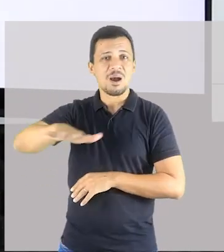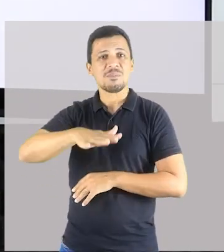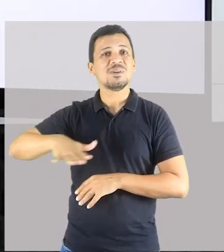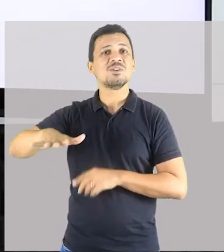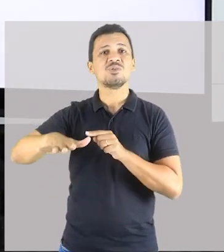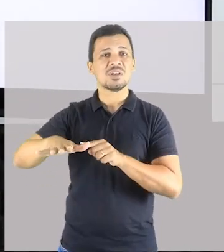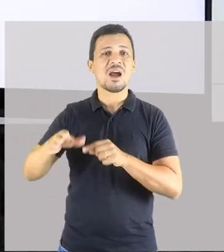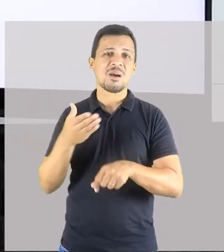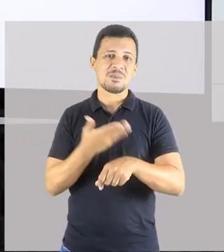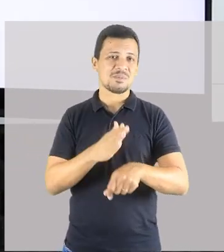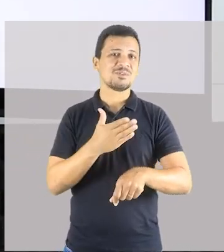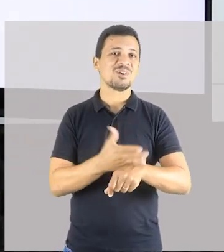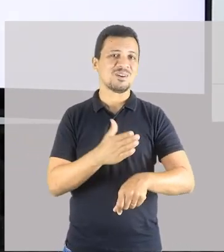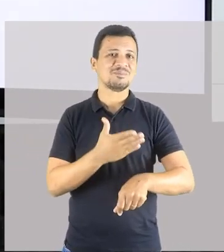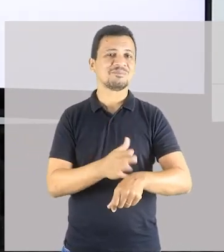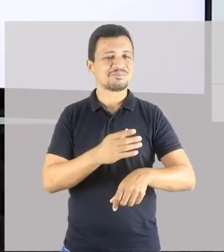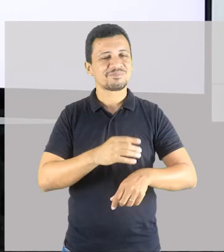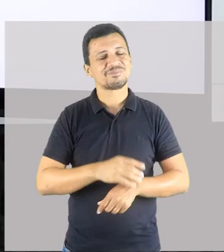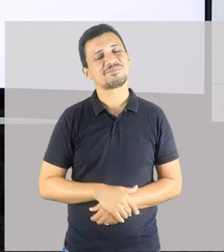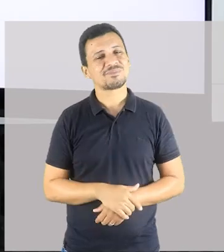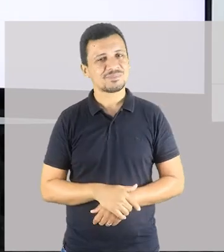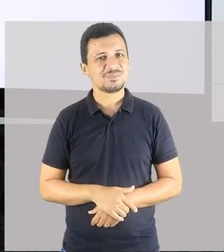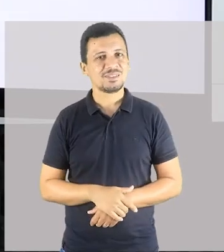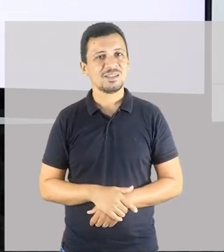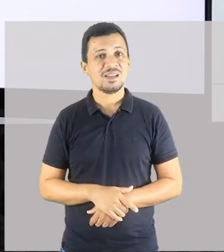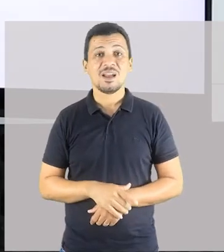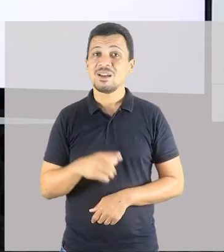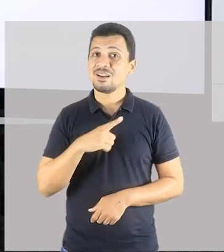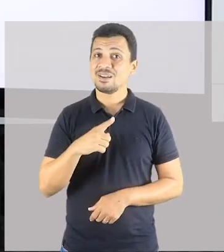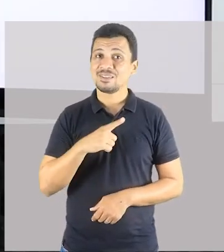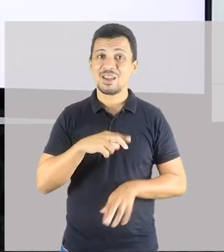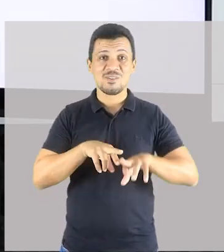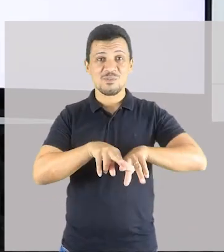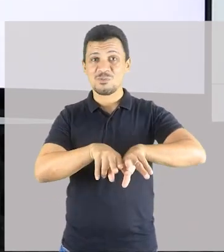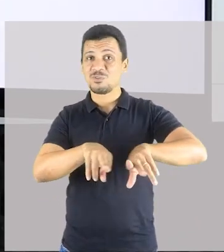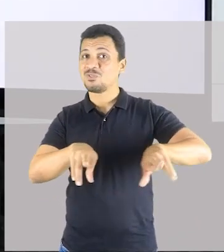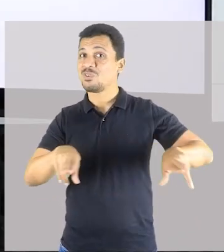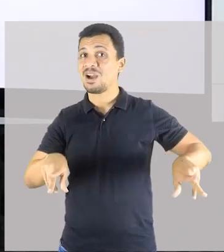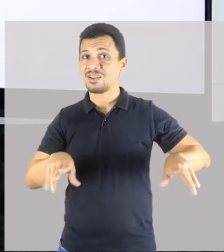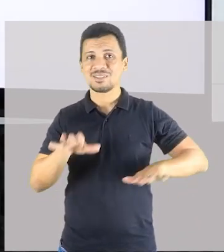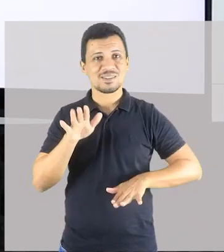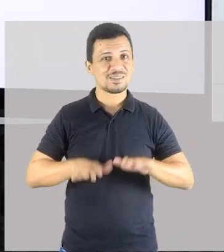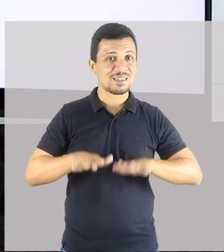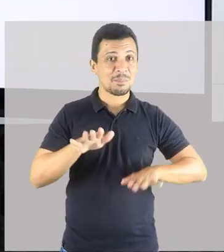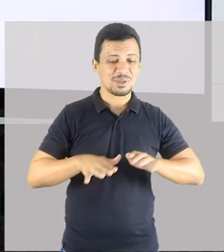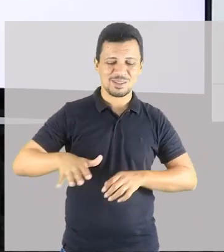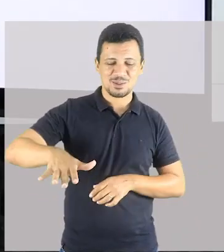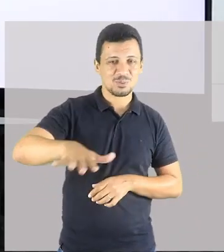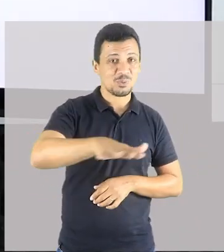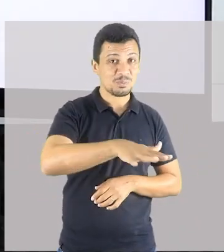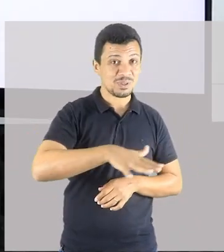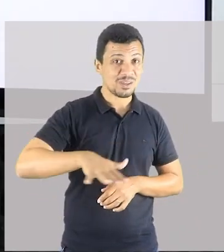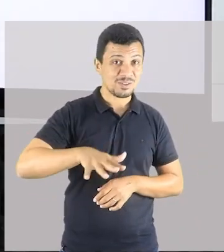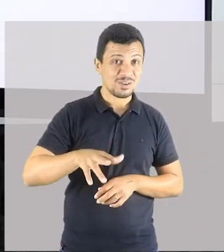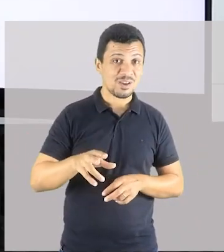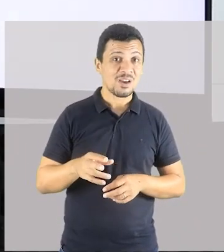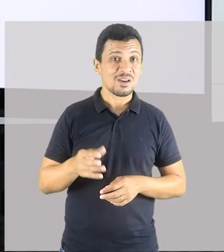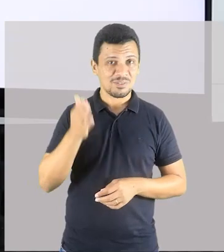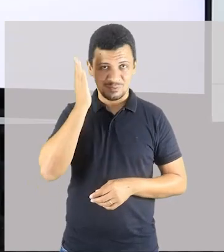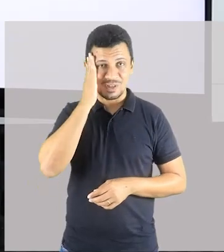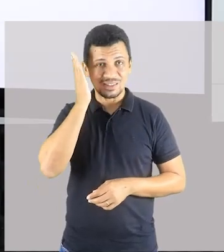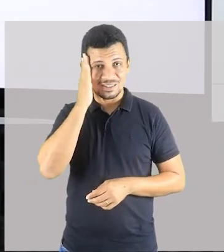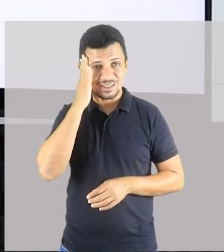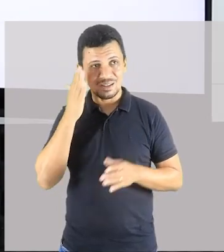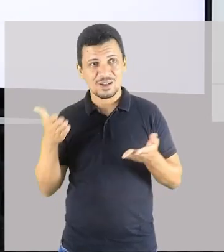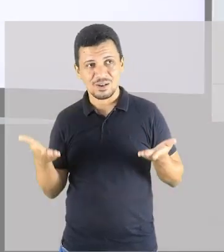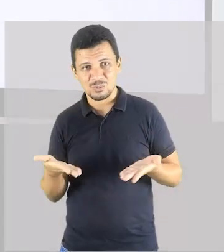sendo praticado. E aí ela vai variar dependendo desses ambientes, que é o que a gente vai entender um pouco